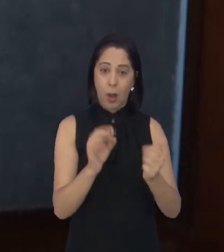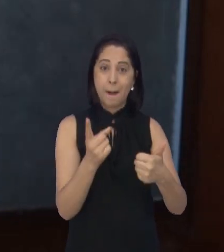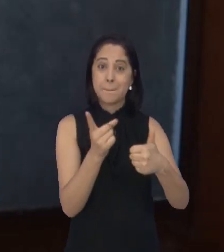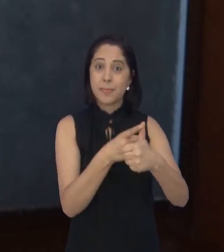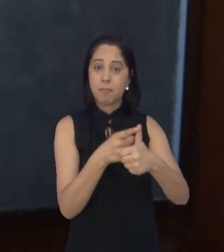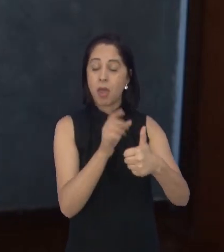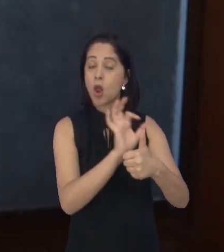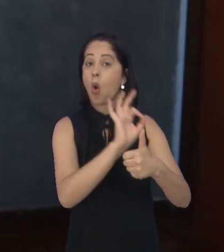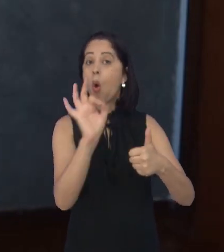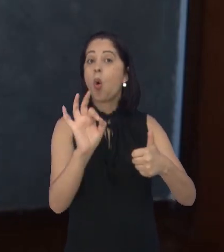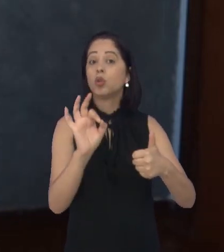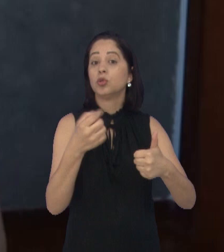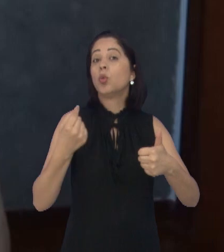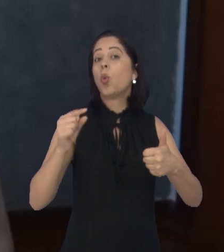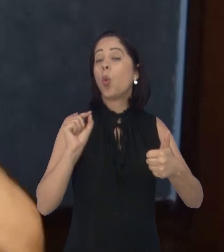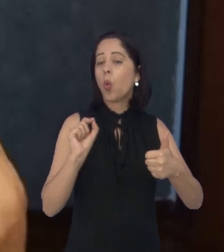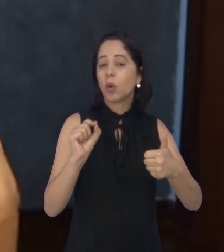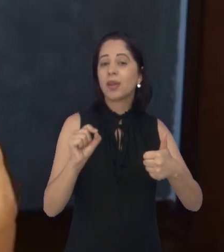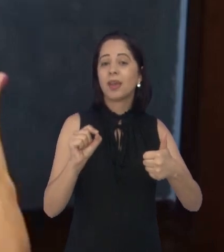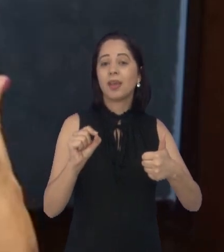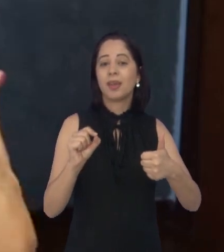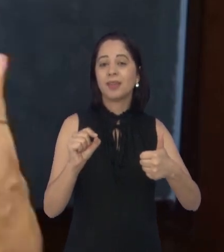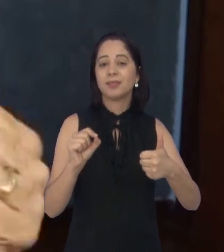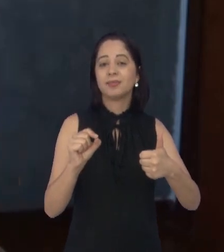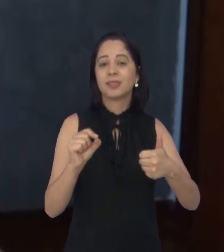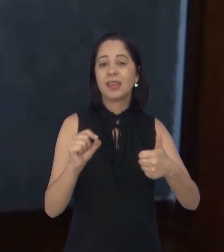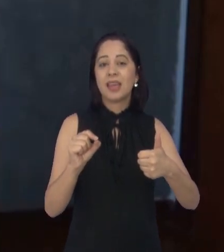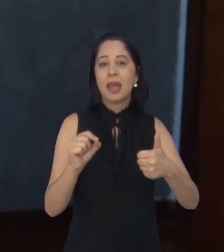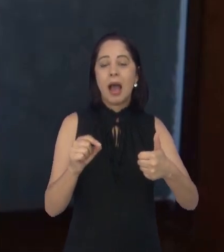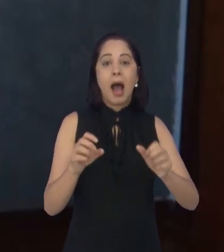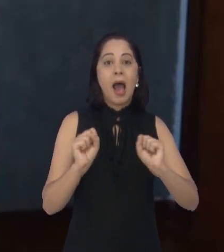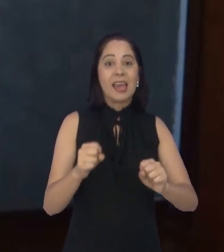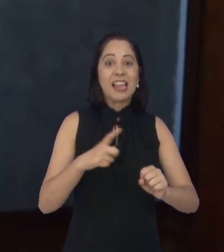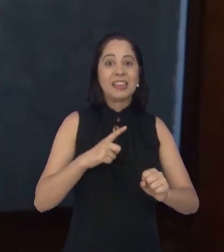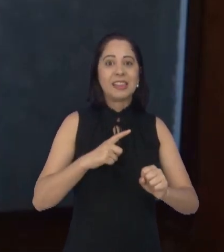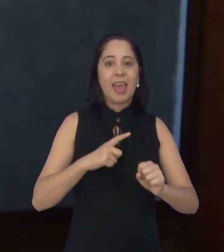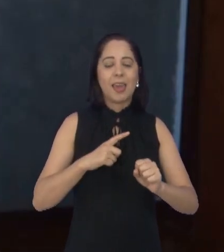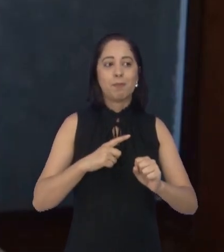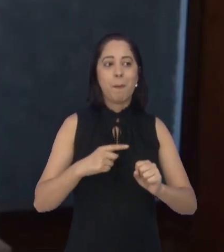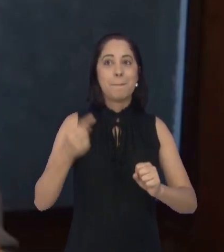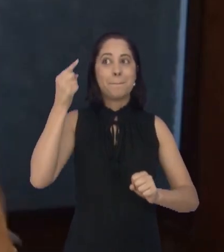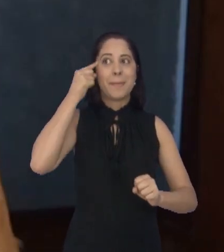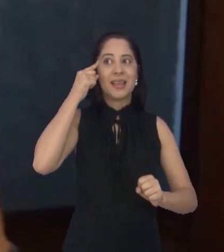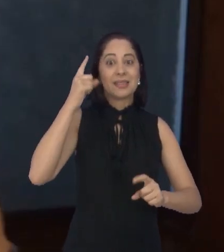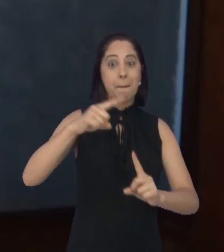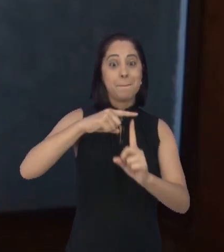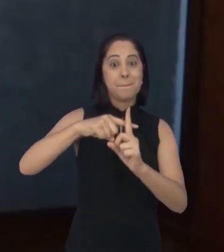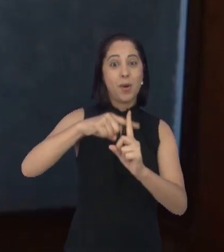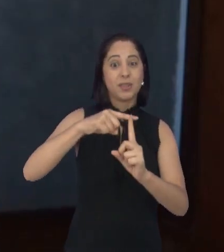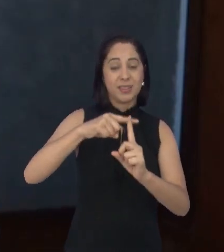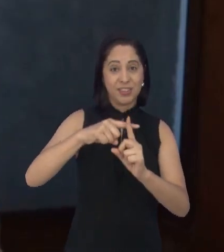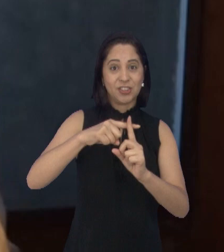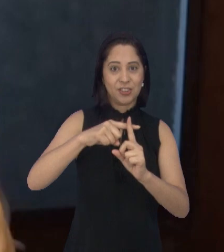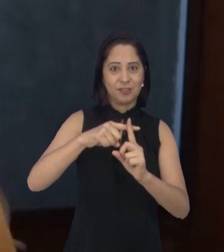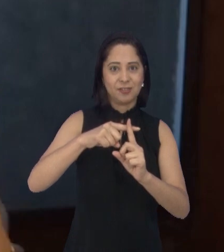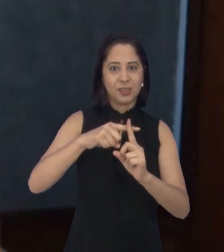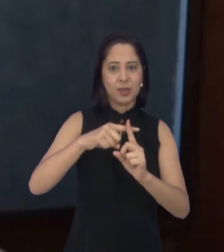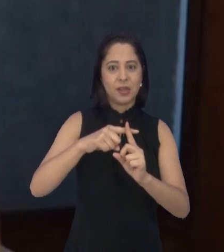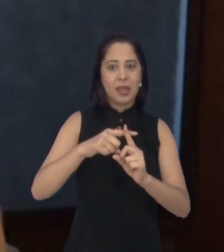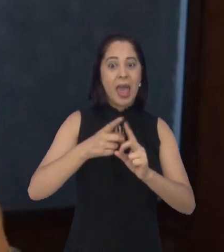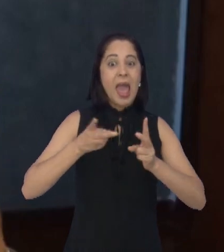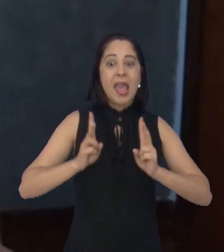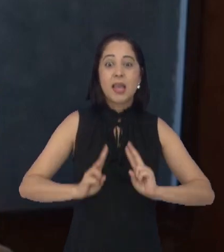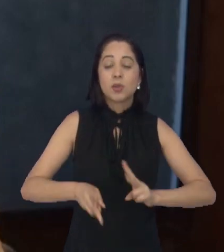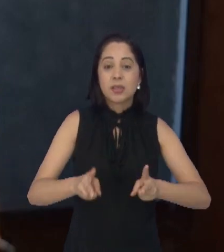primeira vantagem qual é? É você criar uma expectativa positiva. Eu brinco com o pessoal que